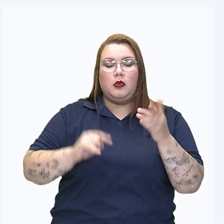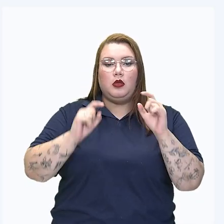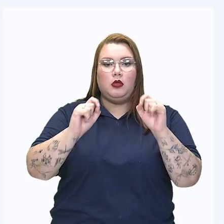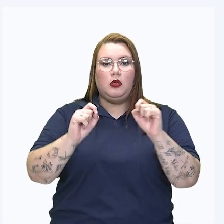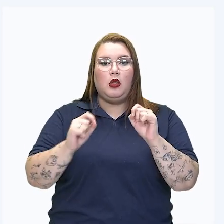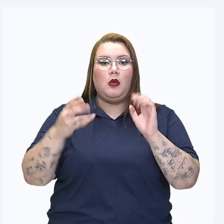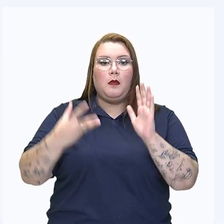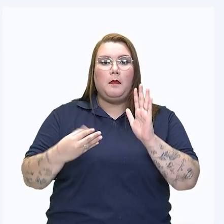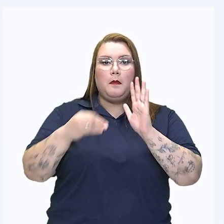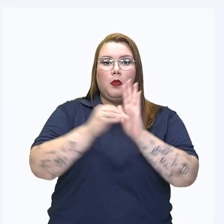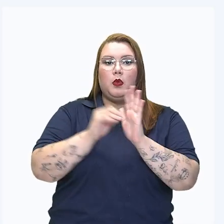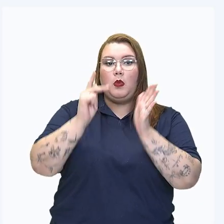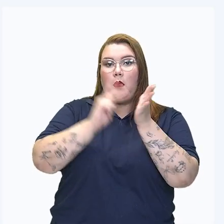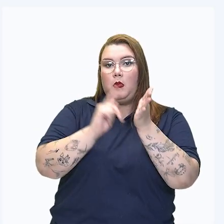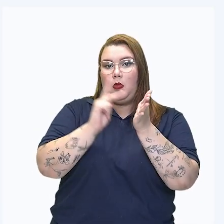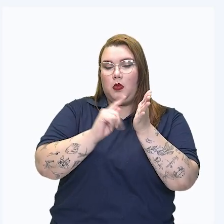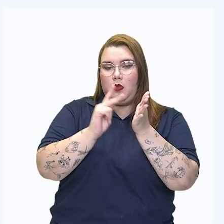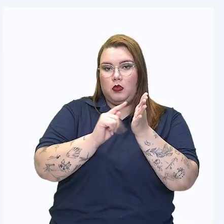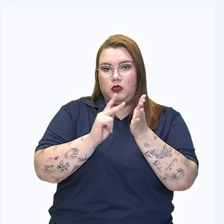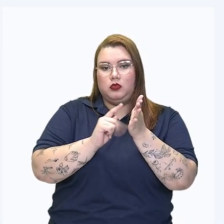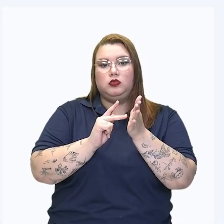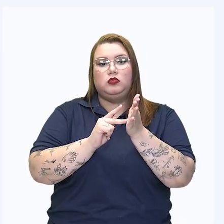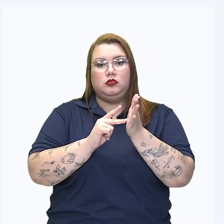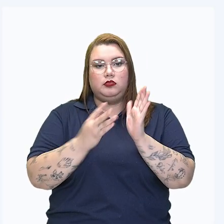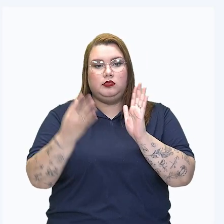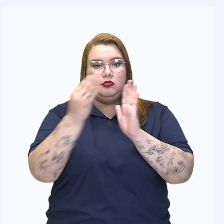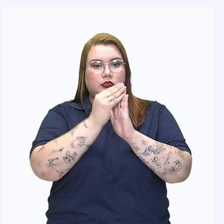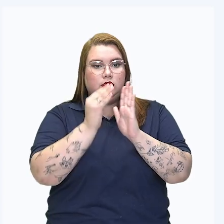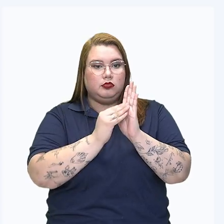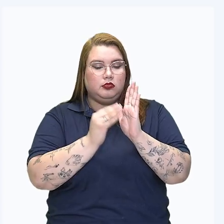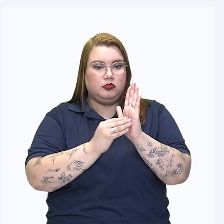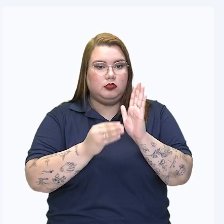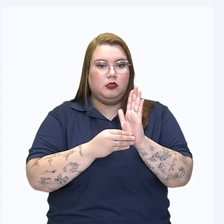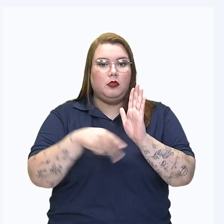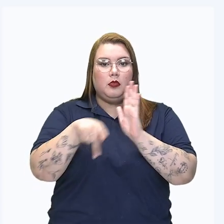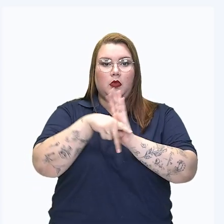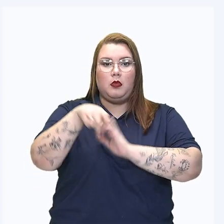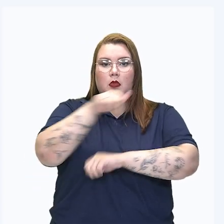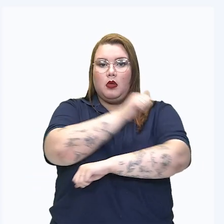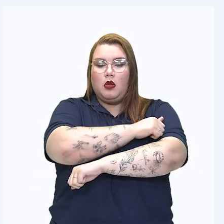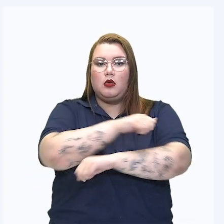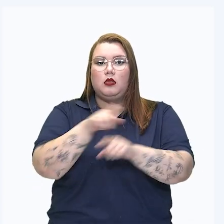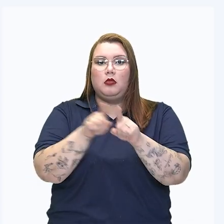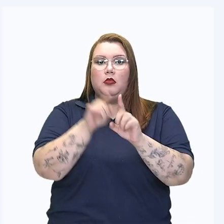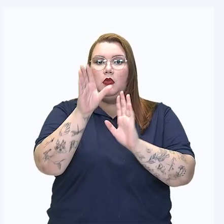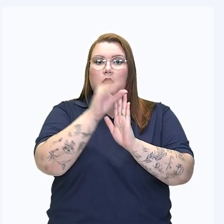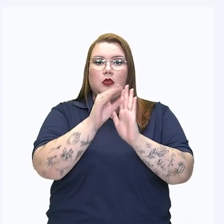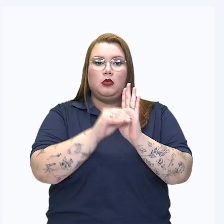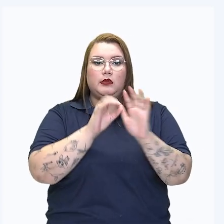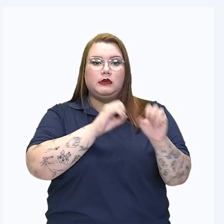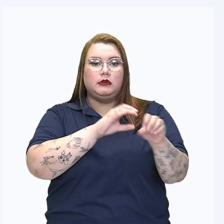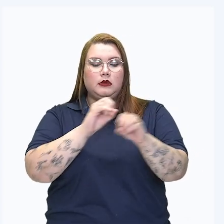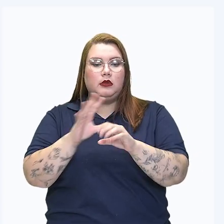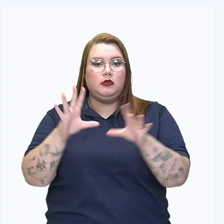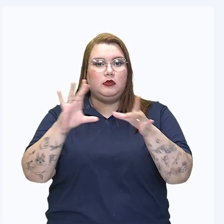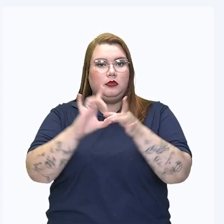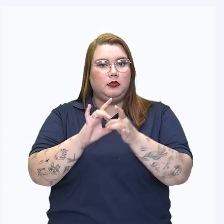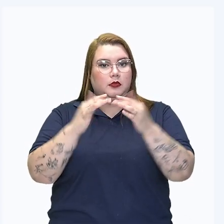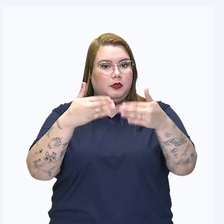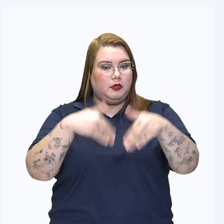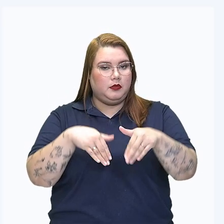acumulativa. Essa ficha é para o lançamento das notas, né? Ficha com a indicação de nota do estudante e conteúdo ministrado na avaliação.